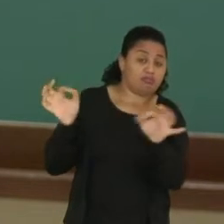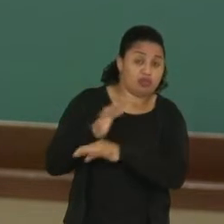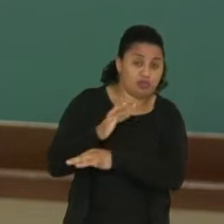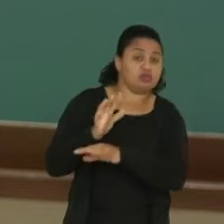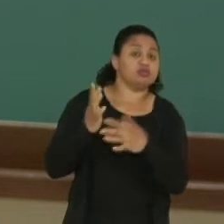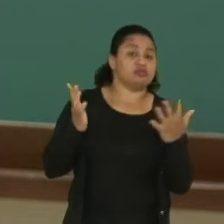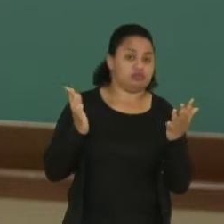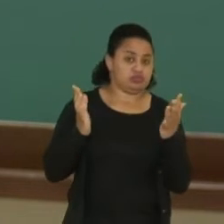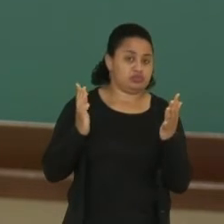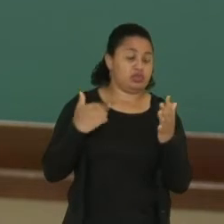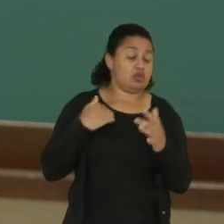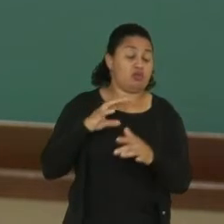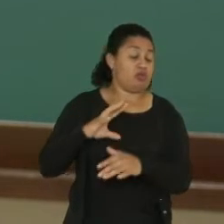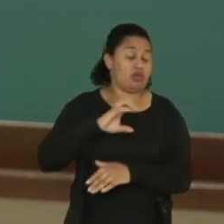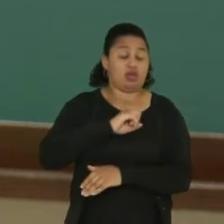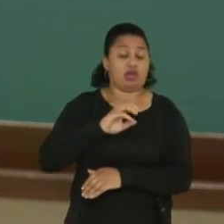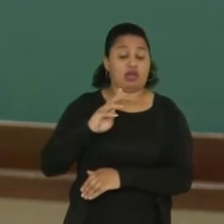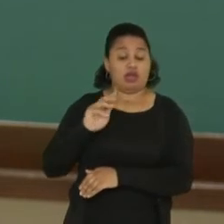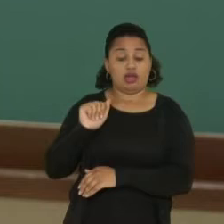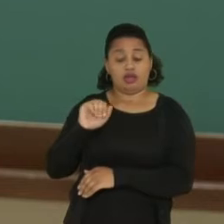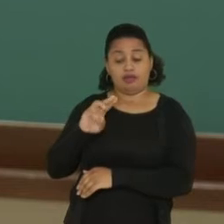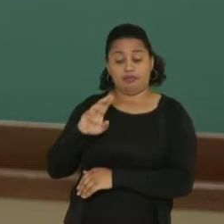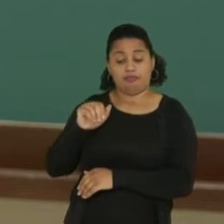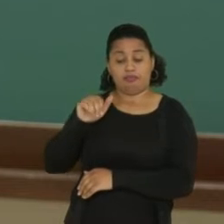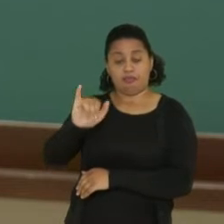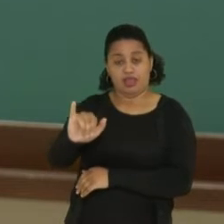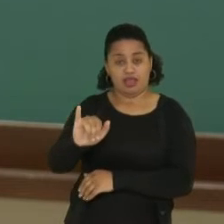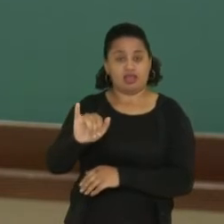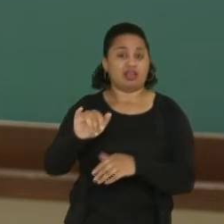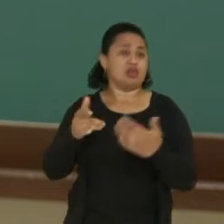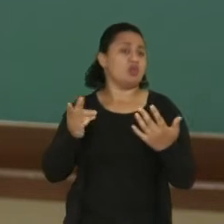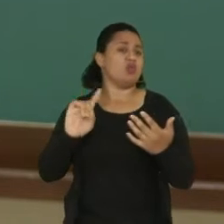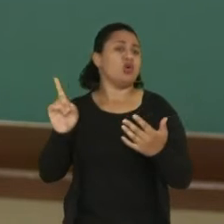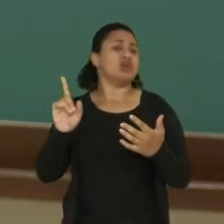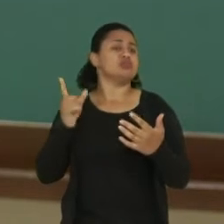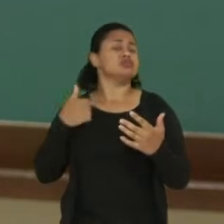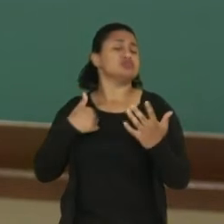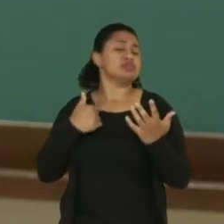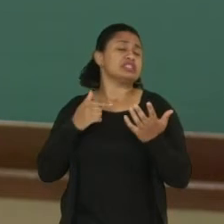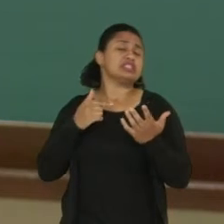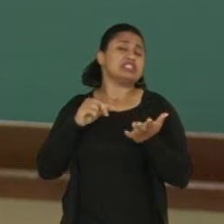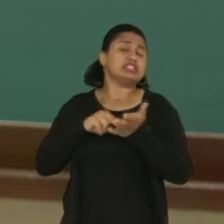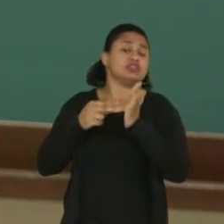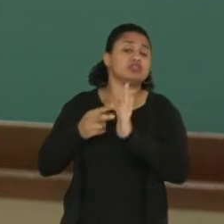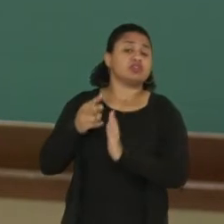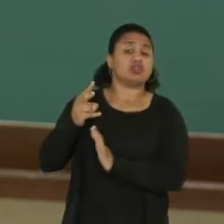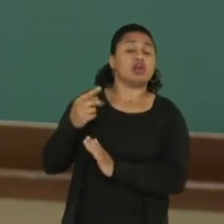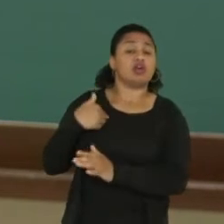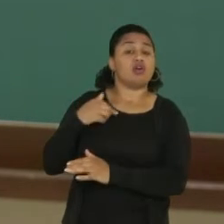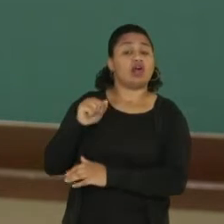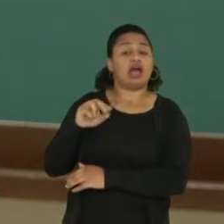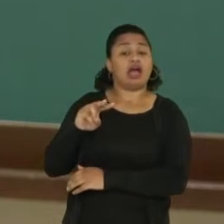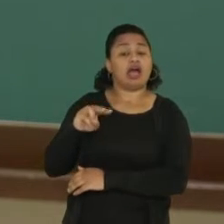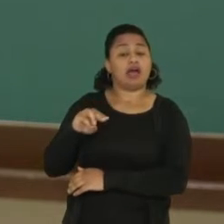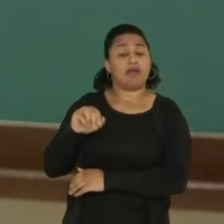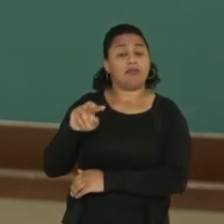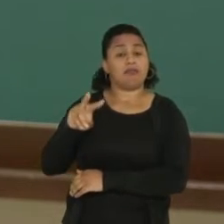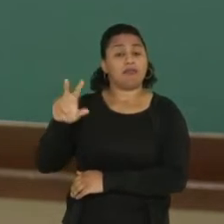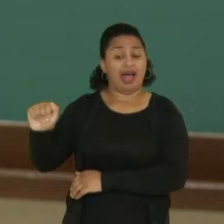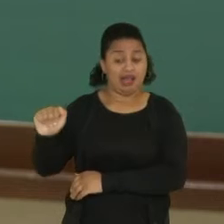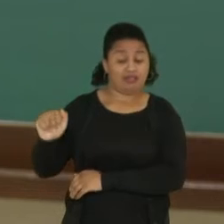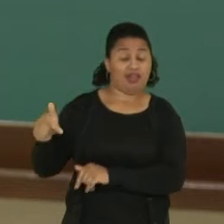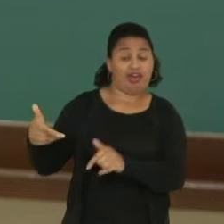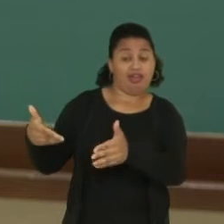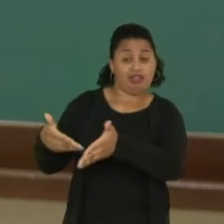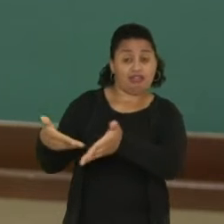Amei, amei, acabou. E o imperfeito dá a ideia do quê? De continuidade. Amava e continua amando até hoje. Então,